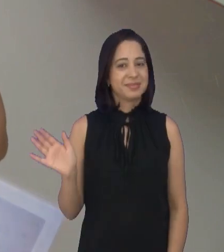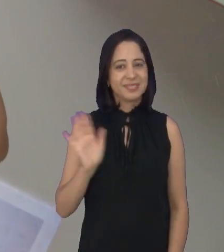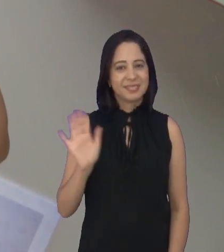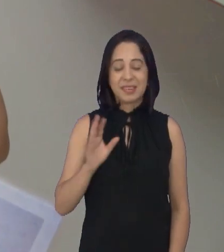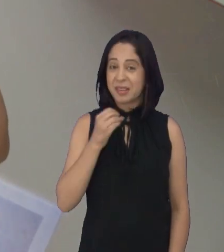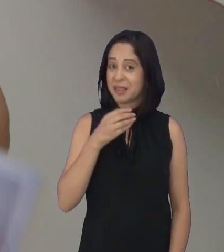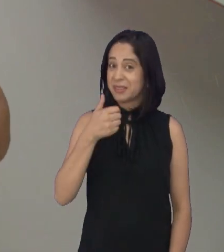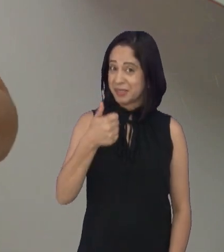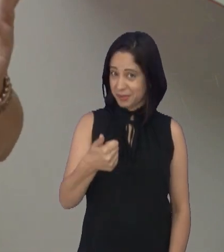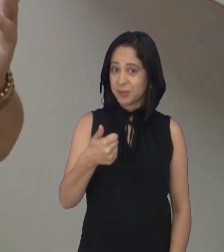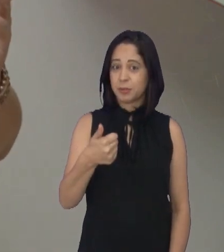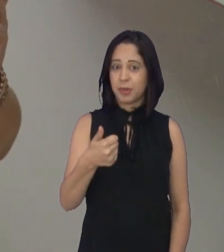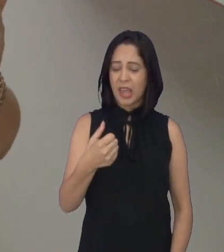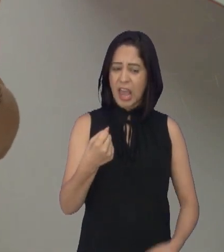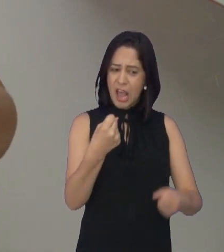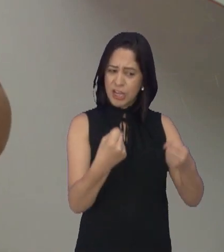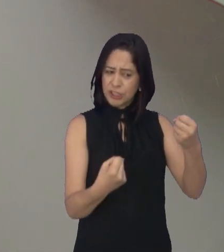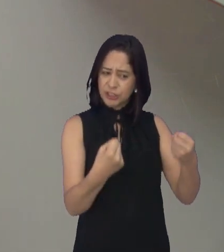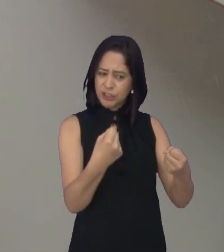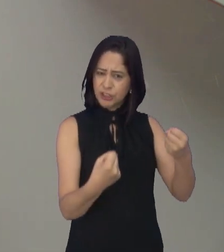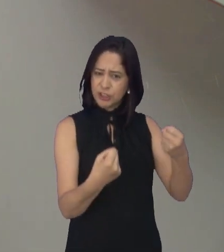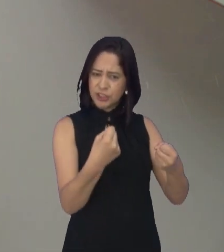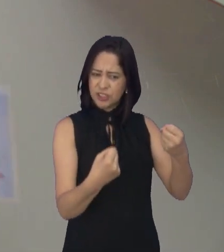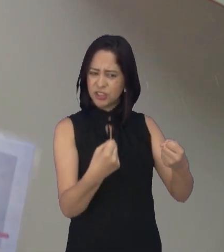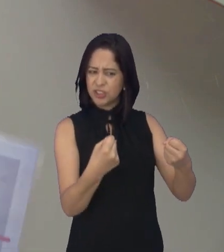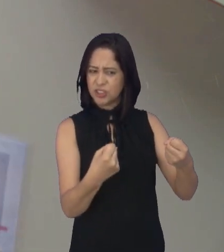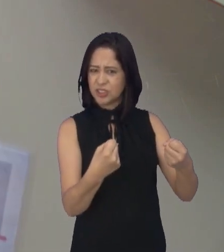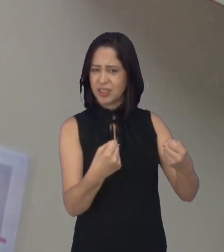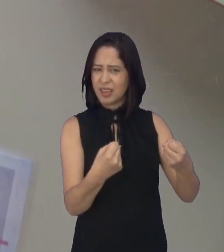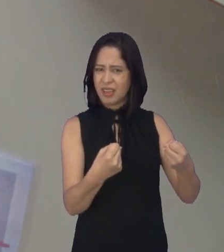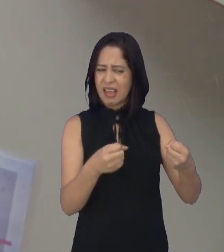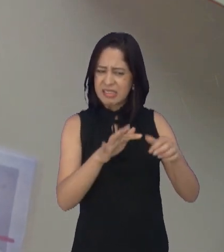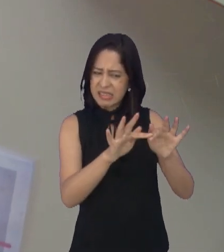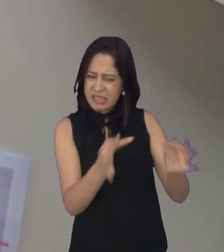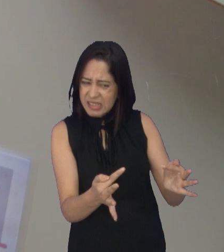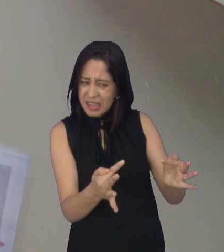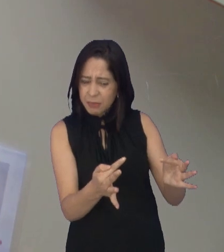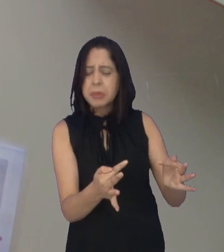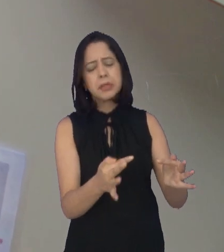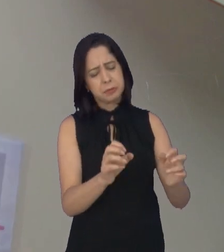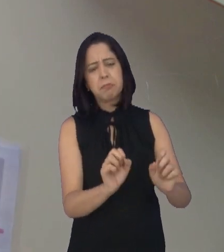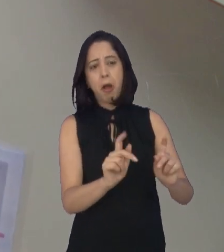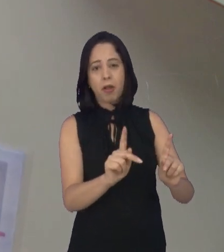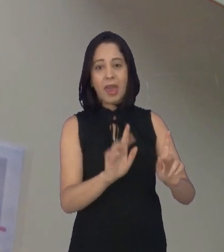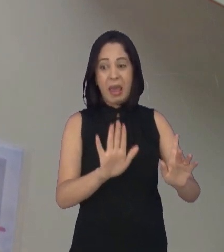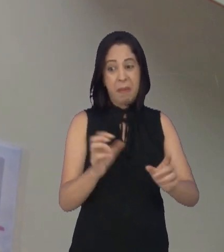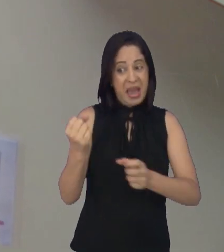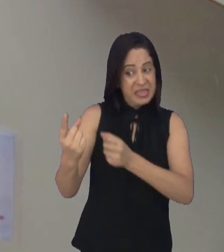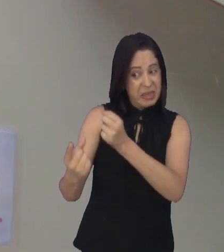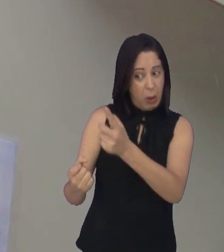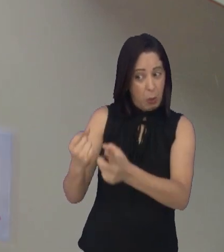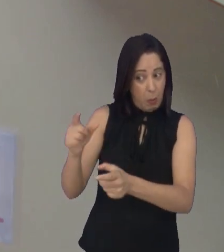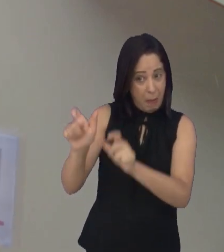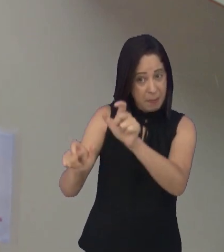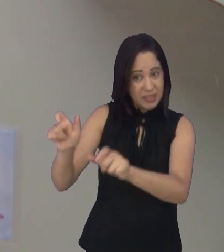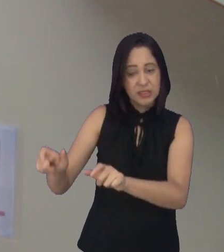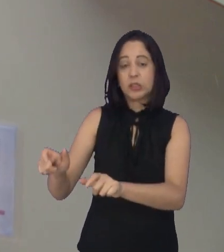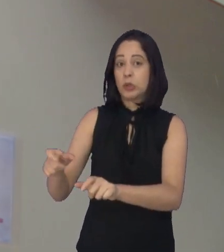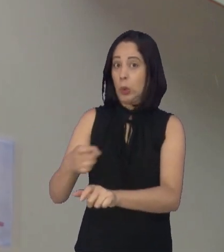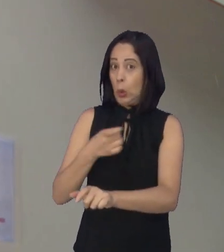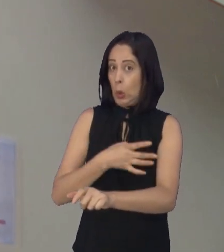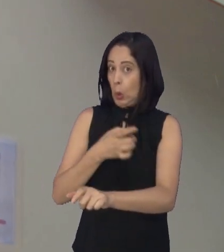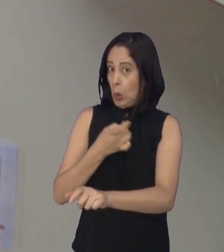Olá, tudo bem? Dirigir um veículo. O que parece uma atividade simples para algumas pessoas, para outras pode virar